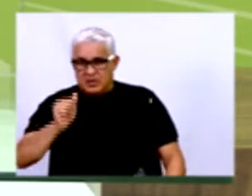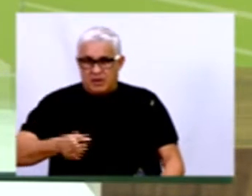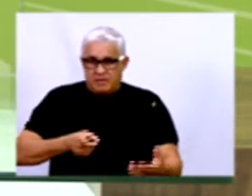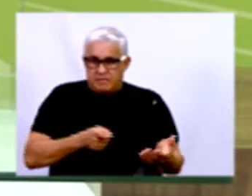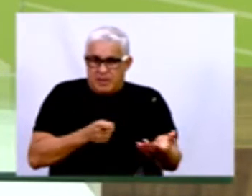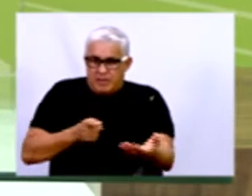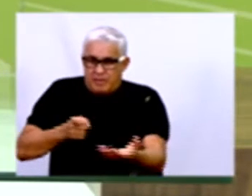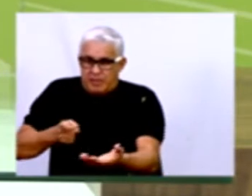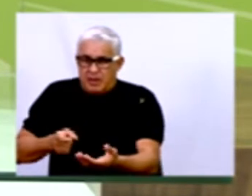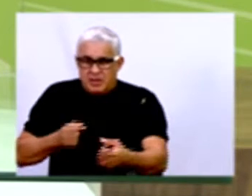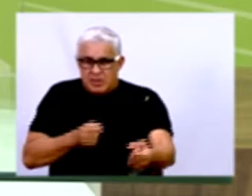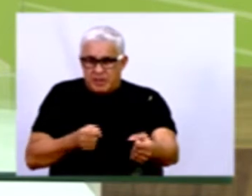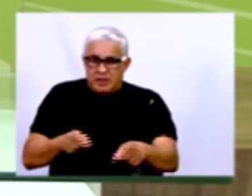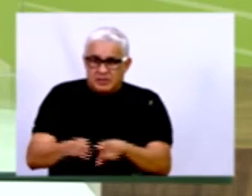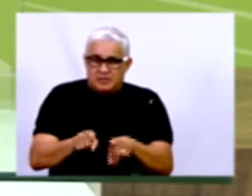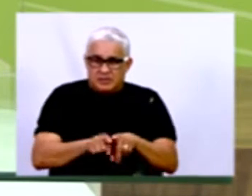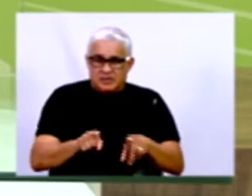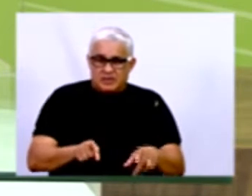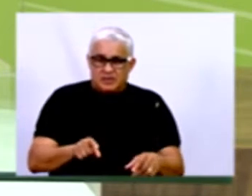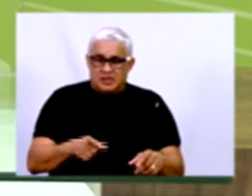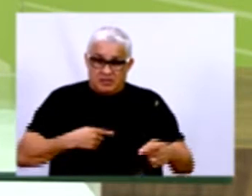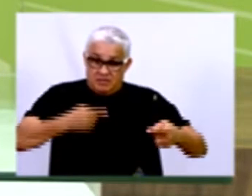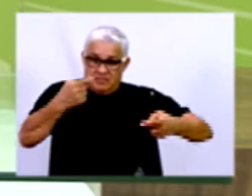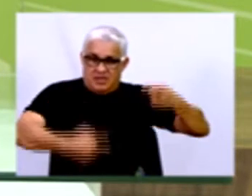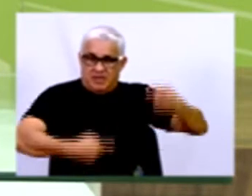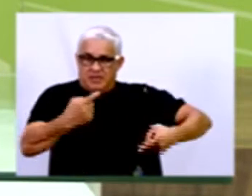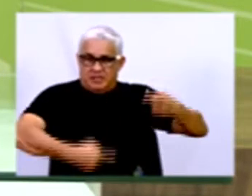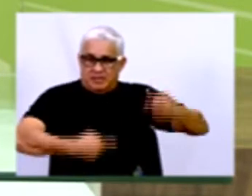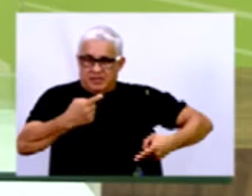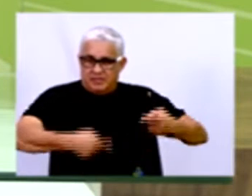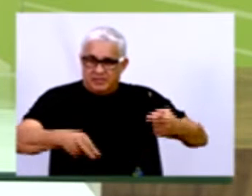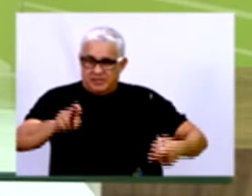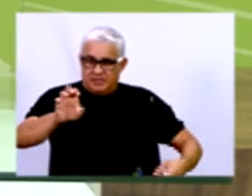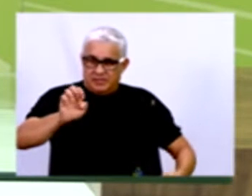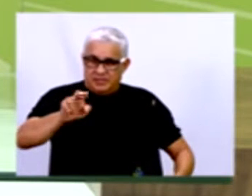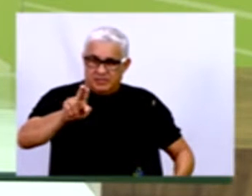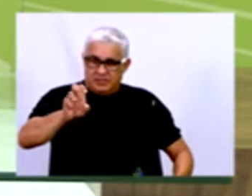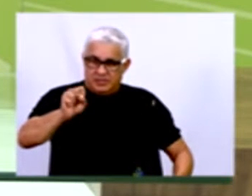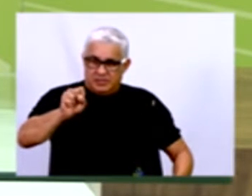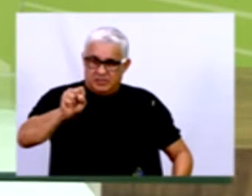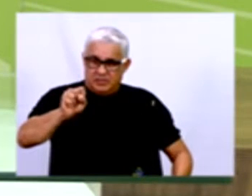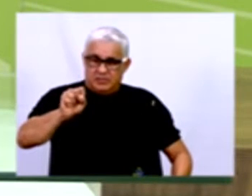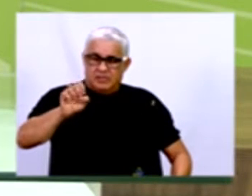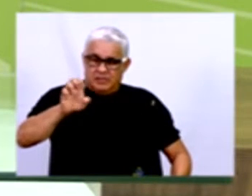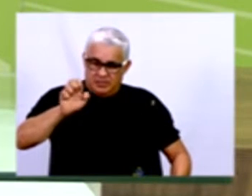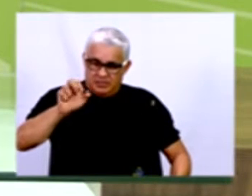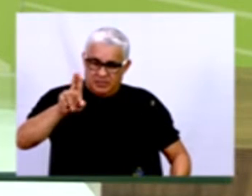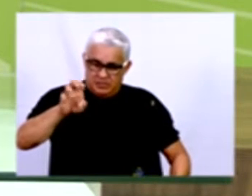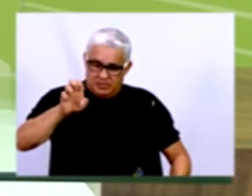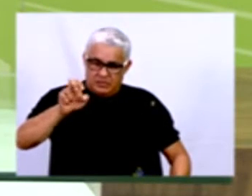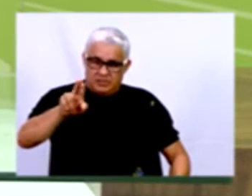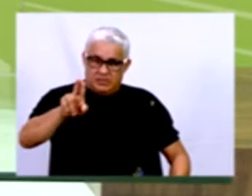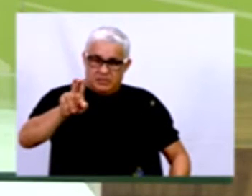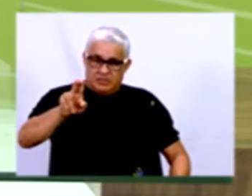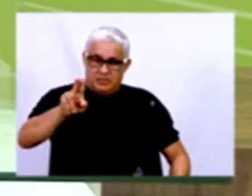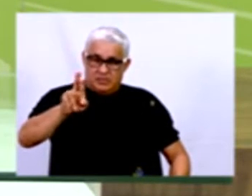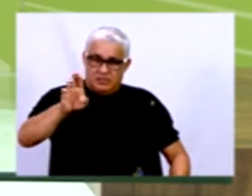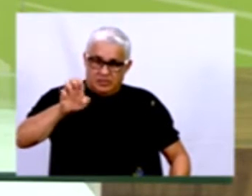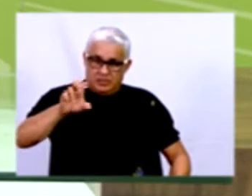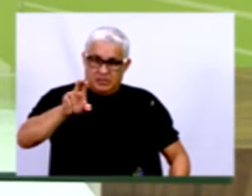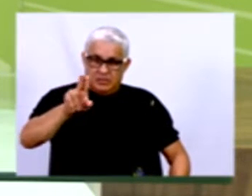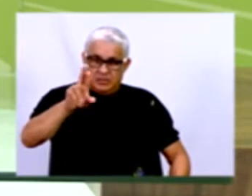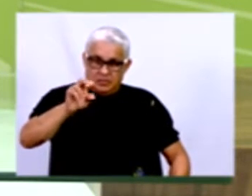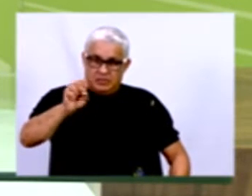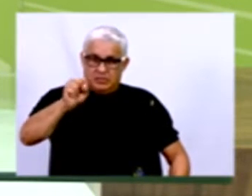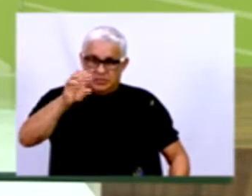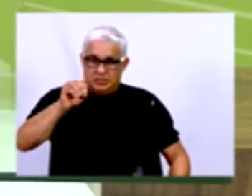e soldados, isso está concorrendo com o recurso que poderia estar sendo utilizado para produzir mais alimentos. Então,